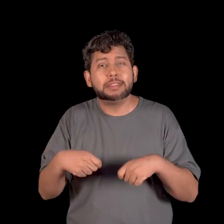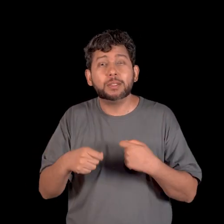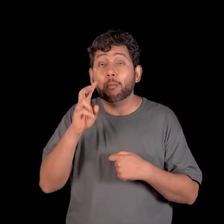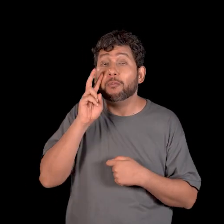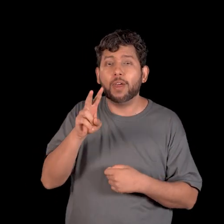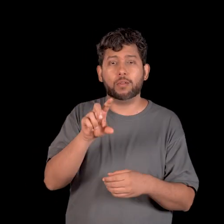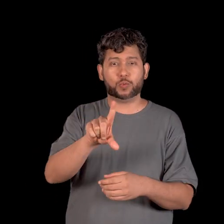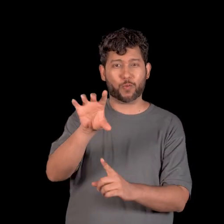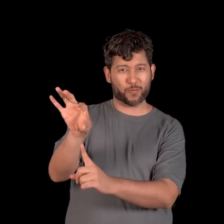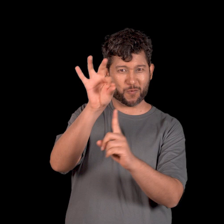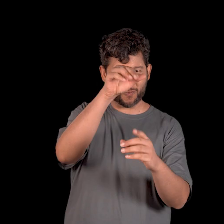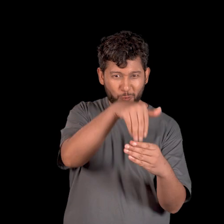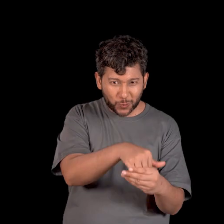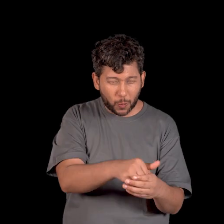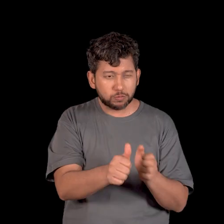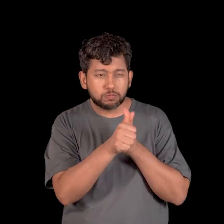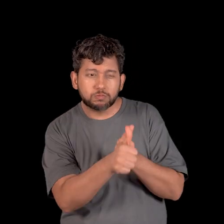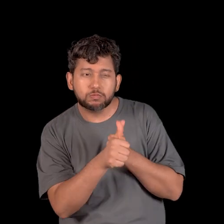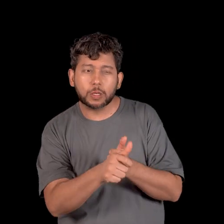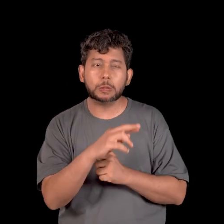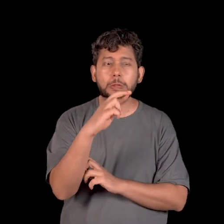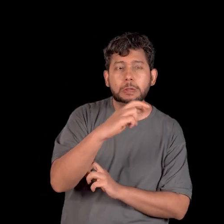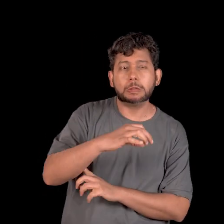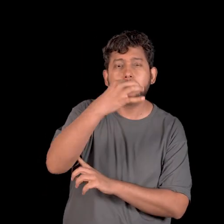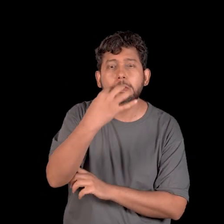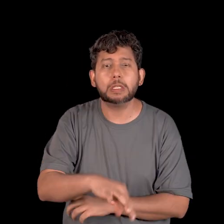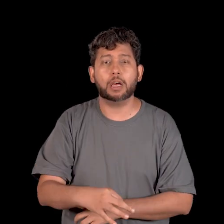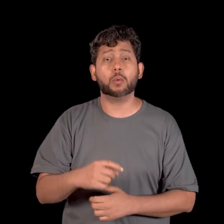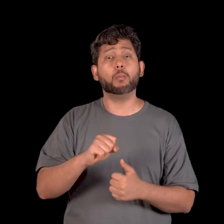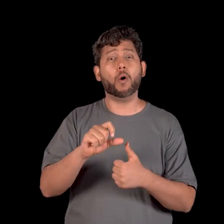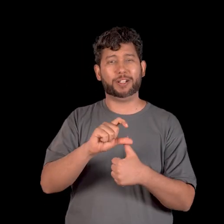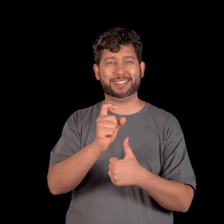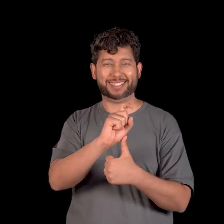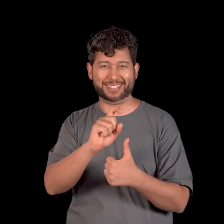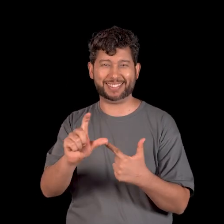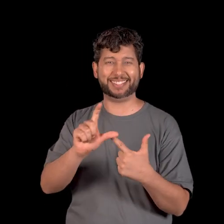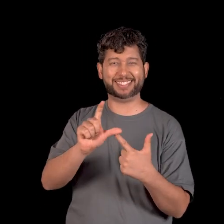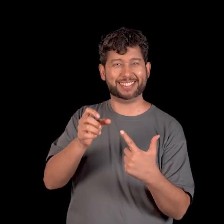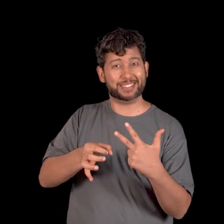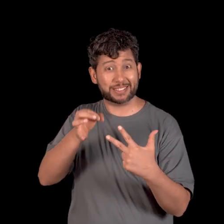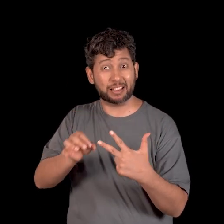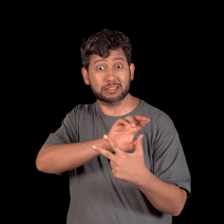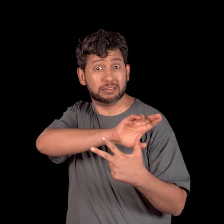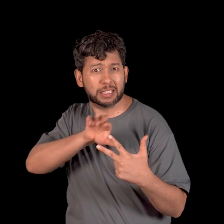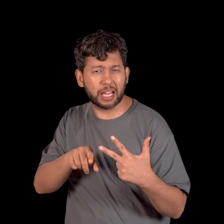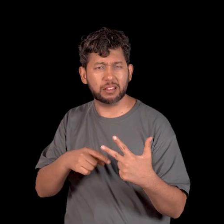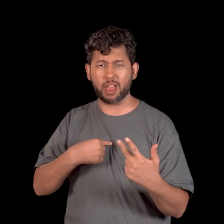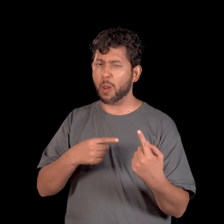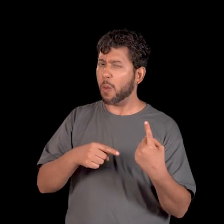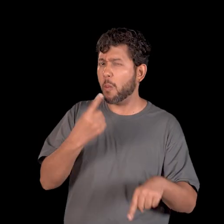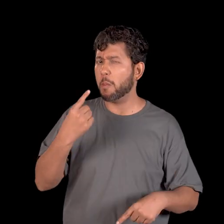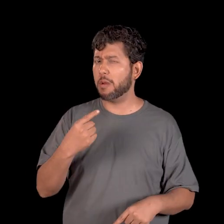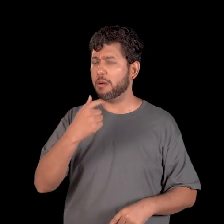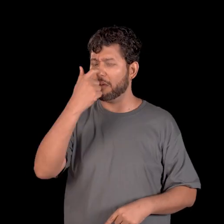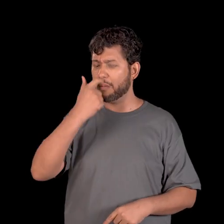Dessa forma, precisamos acompanhar, fiscalizar e denunciar quando um dos três poderes, o legislativo, o executivo ou o